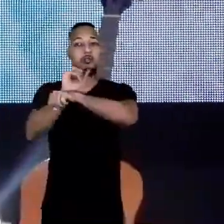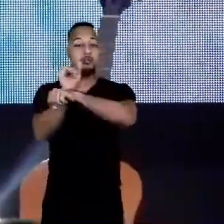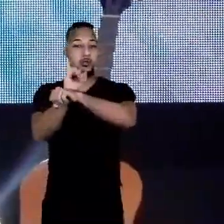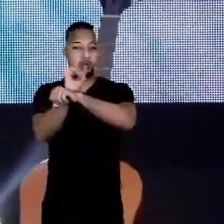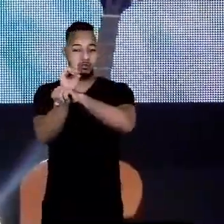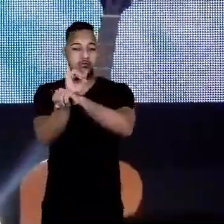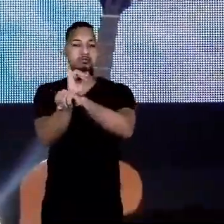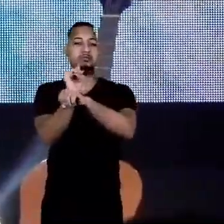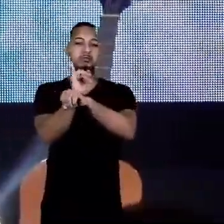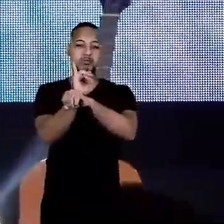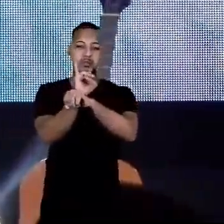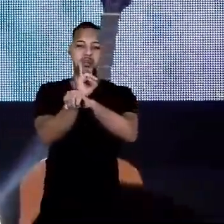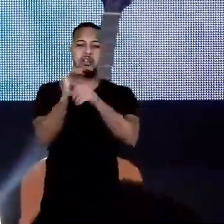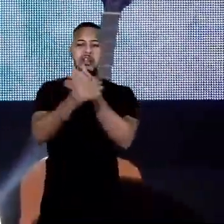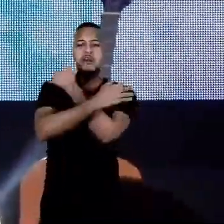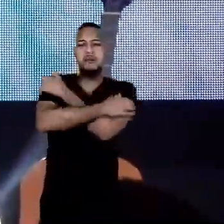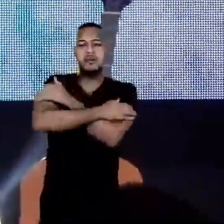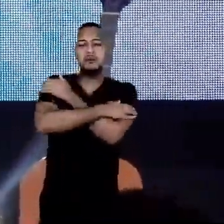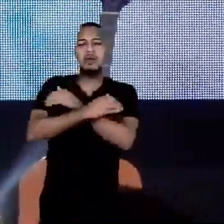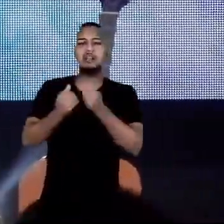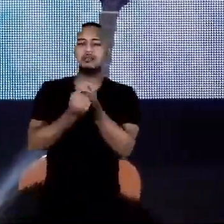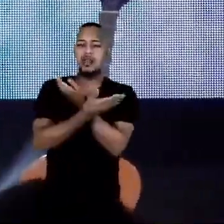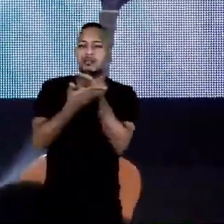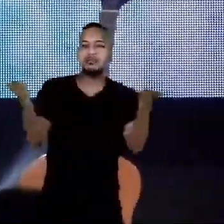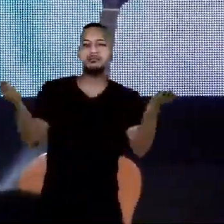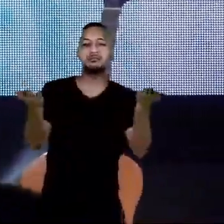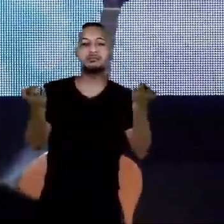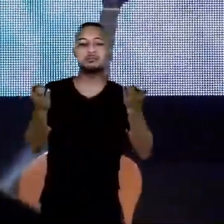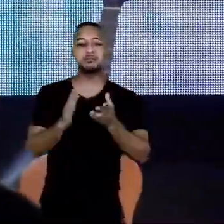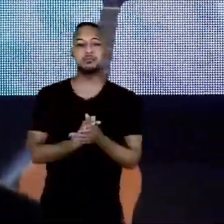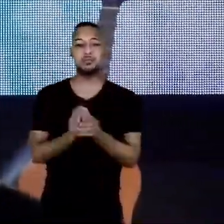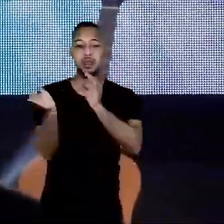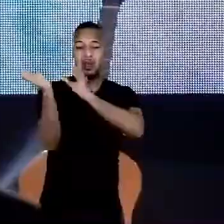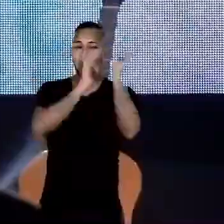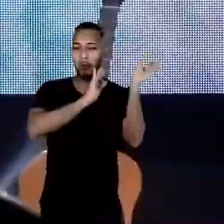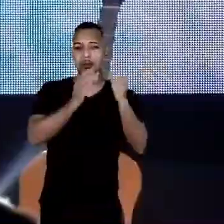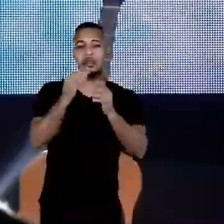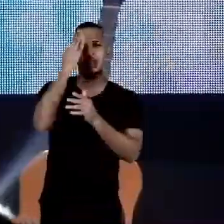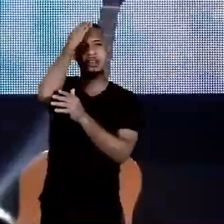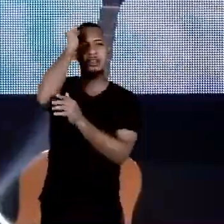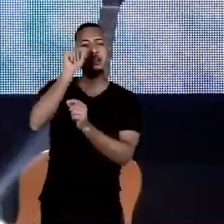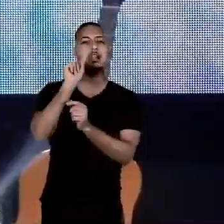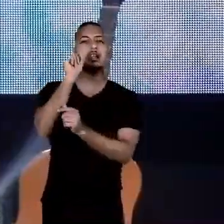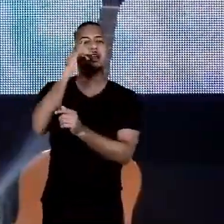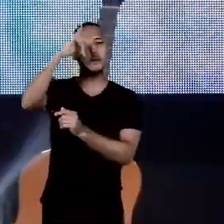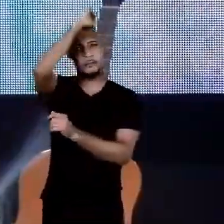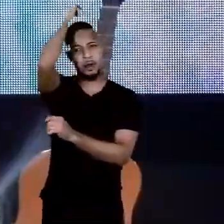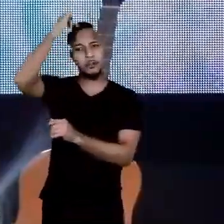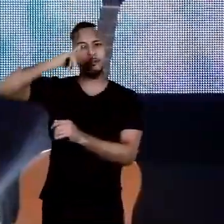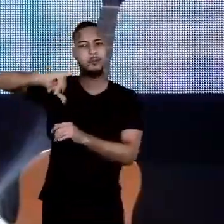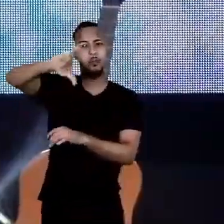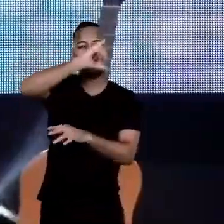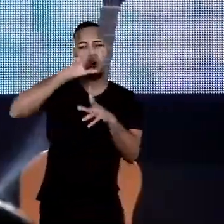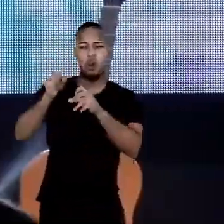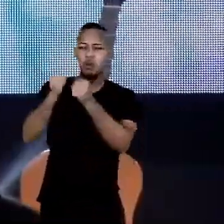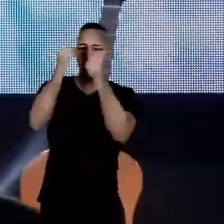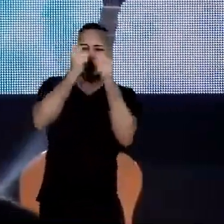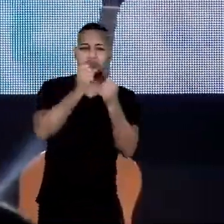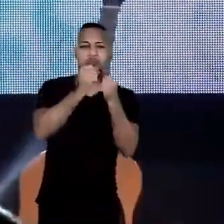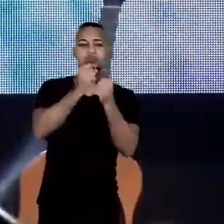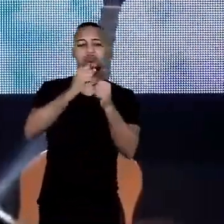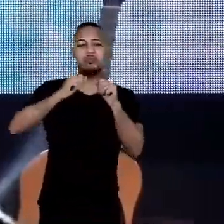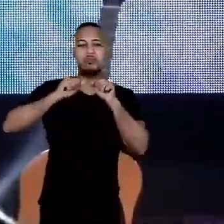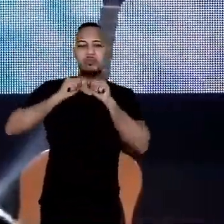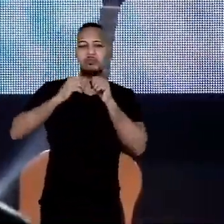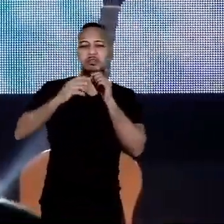mundo que está aí na sala, reunidos, assistindo. Eu sei que a mesma unção, a mesma graça, o mesmo poder está alcançando